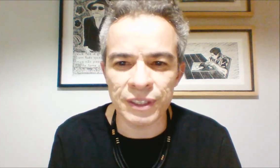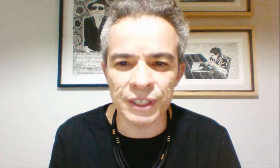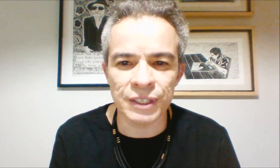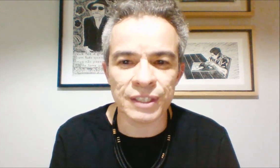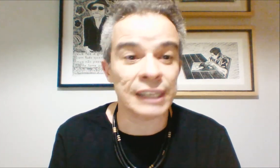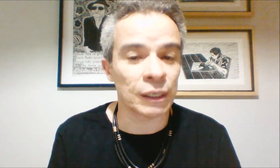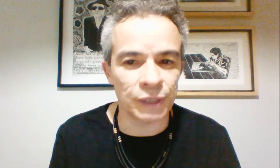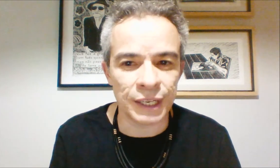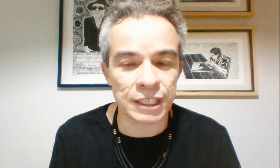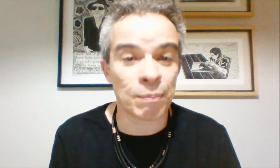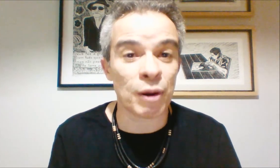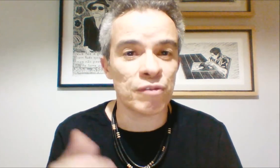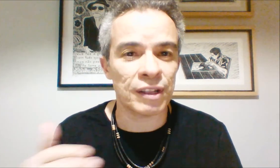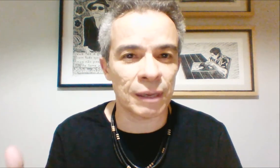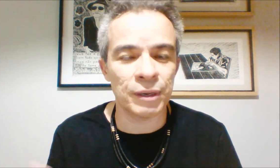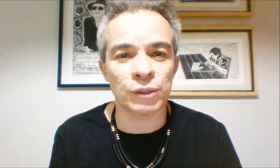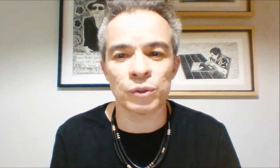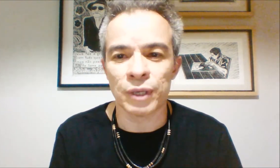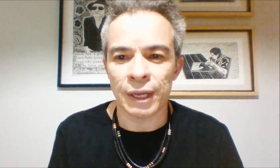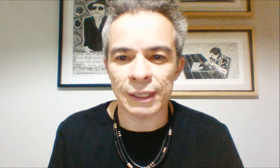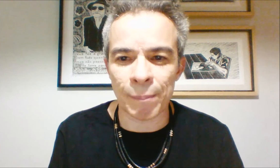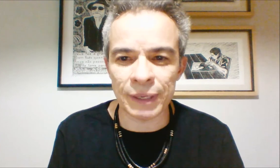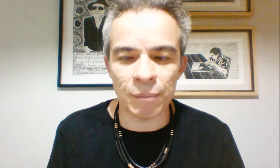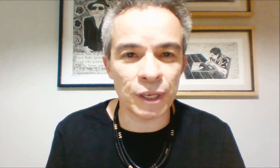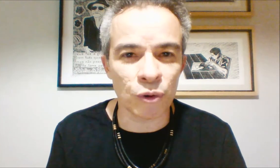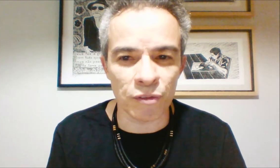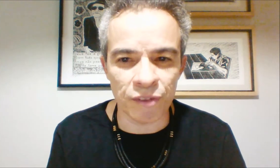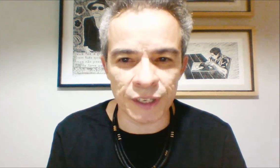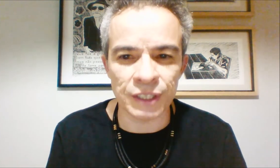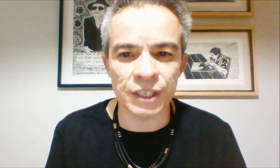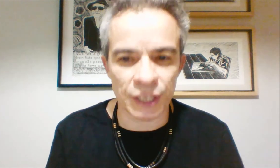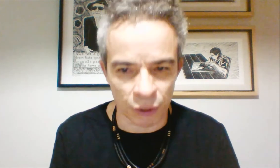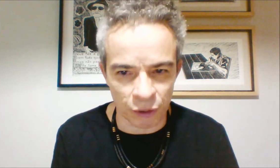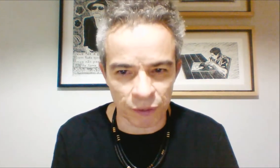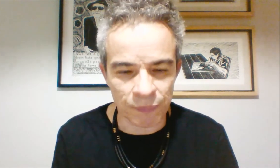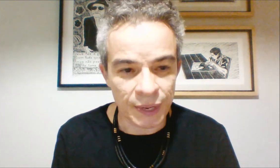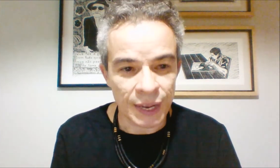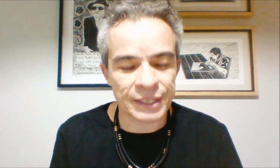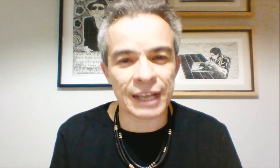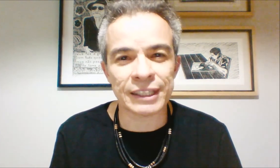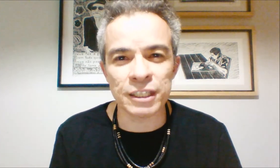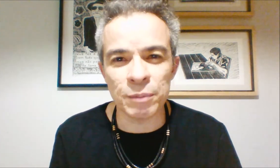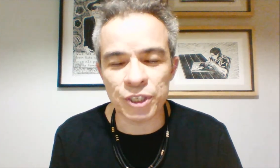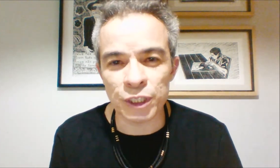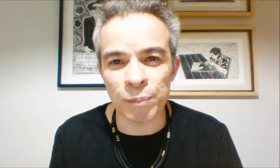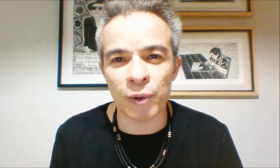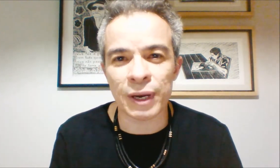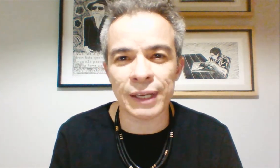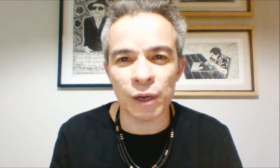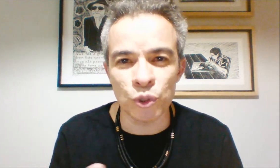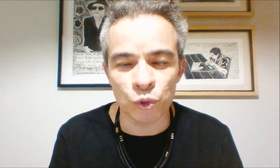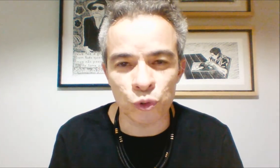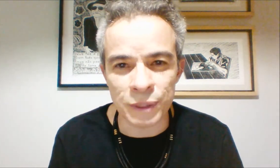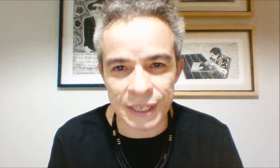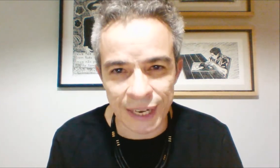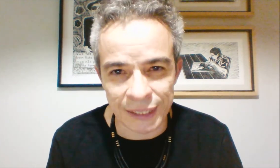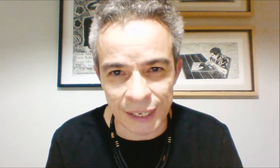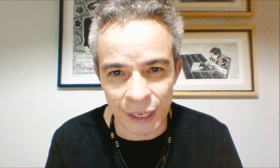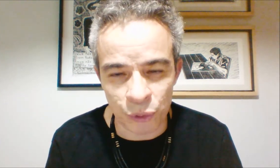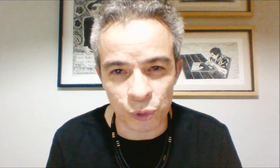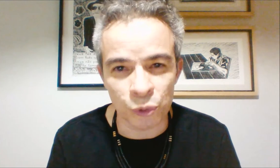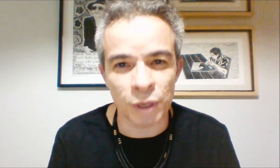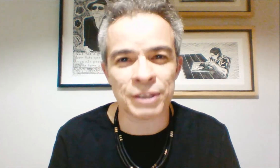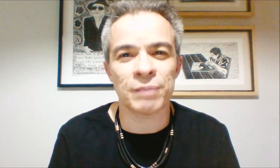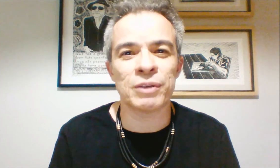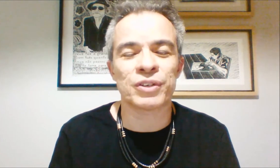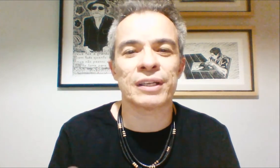povos indígenas e às aldeias para o enfrentamento da pandemia do Covid-19. Será transmitido pelo canal do YouTube da Secretaria